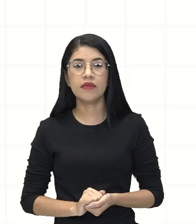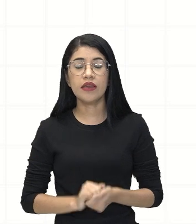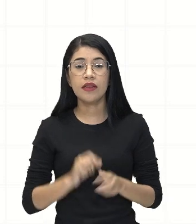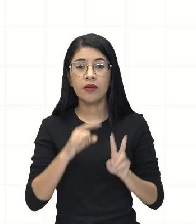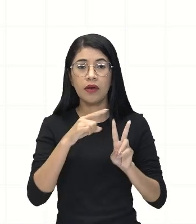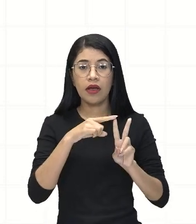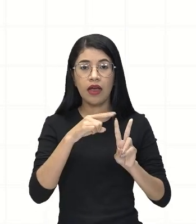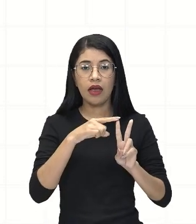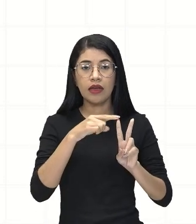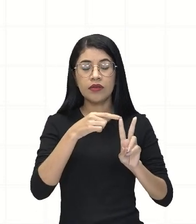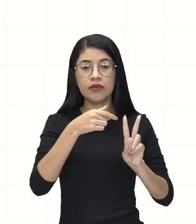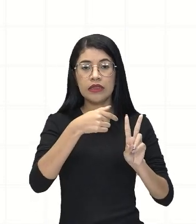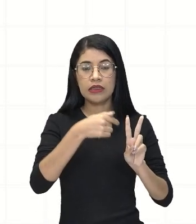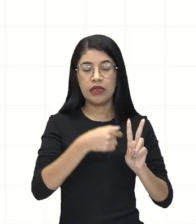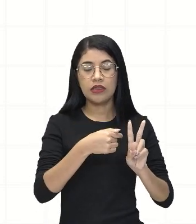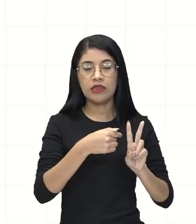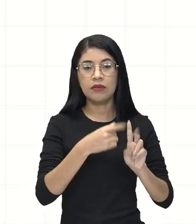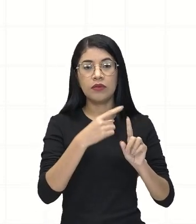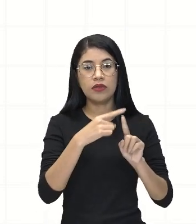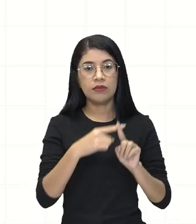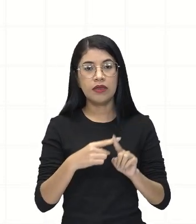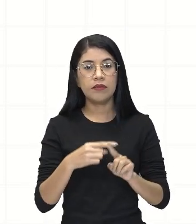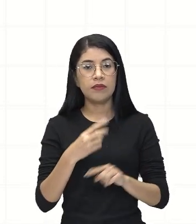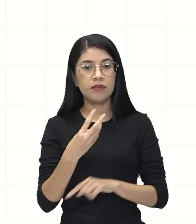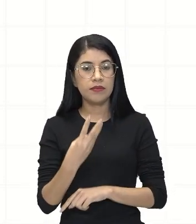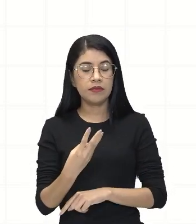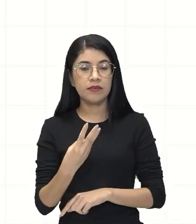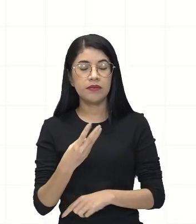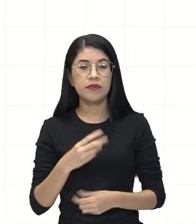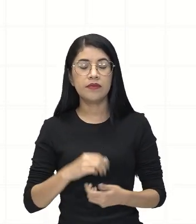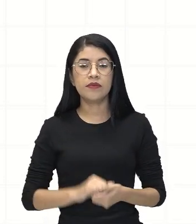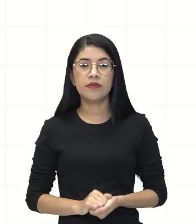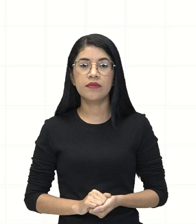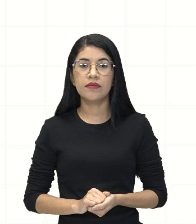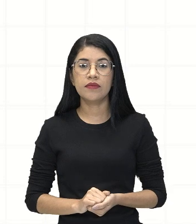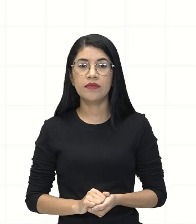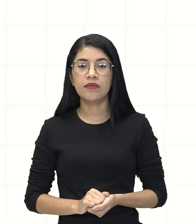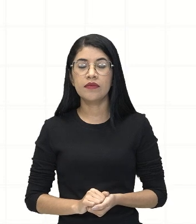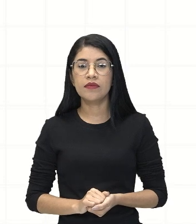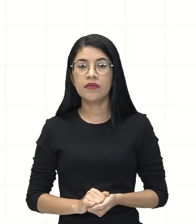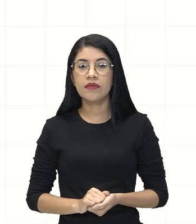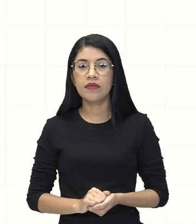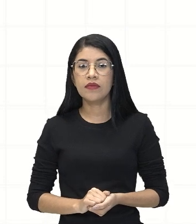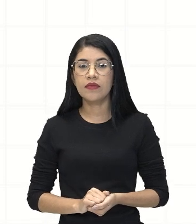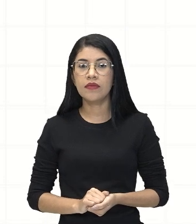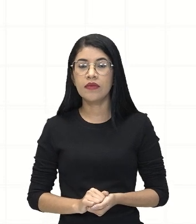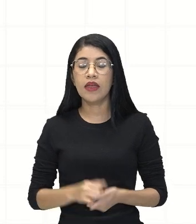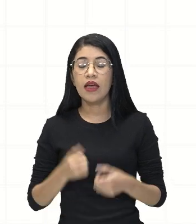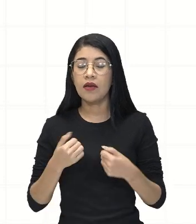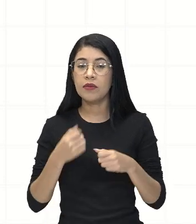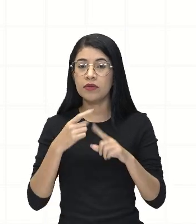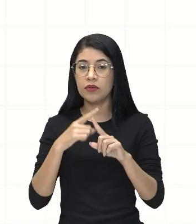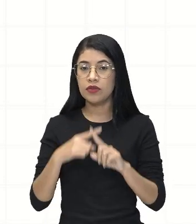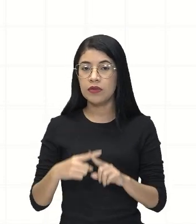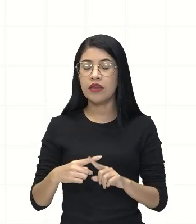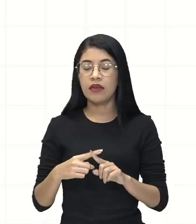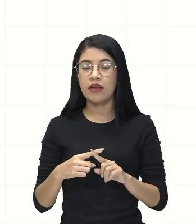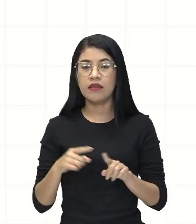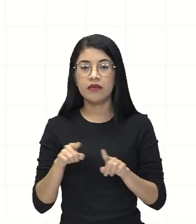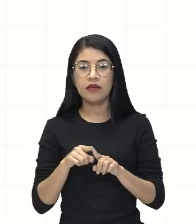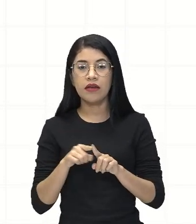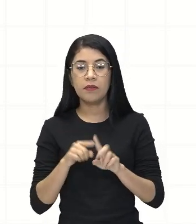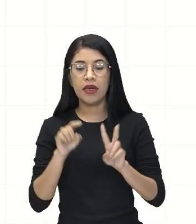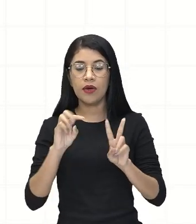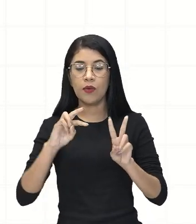quadrada de 7 vai ser multiplicado por 3. E, se eu vou multiplicar o radical, eu tenho que multiplicar o expoente do